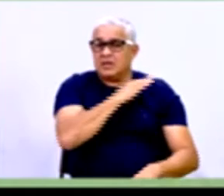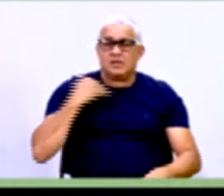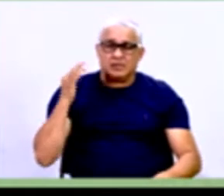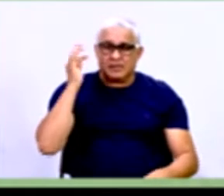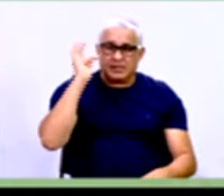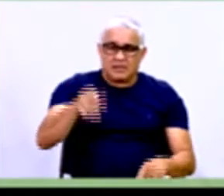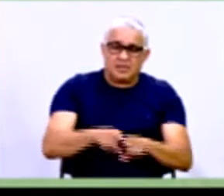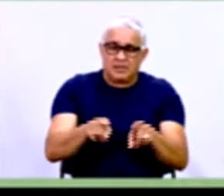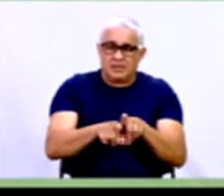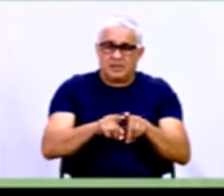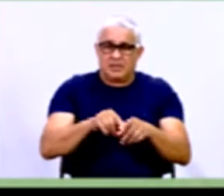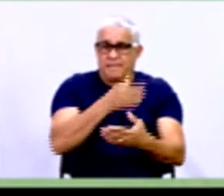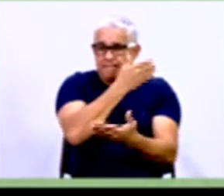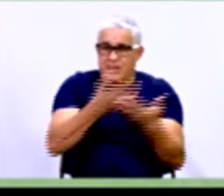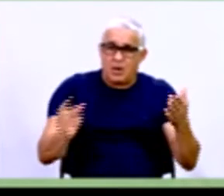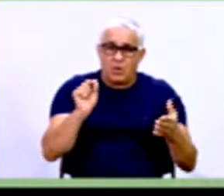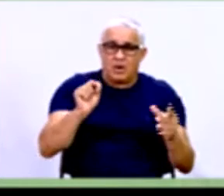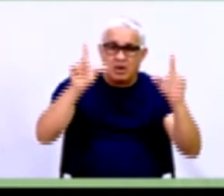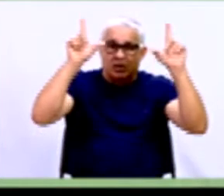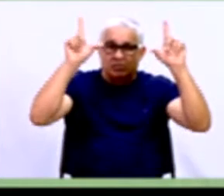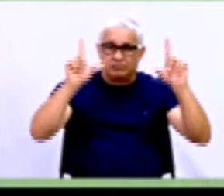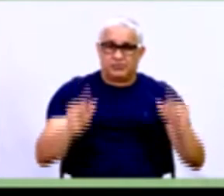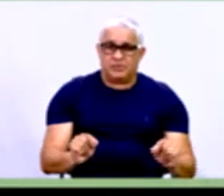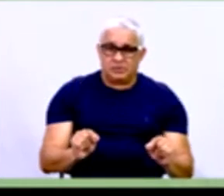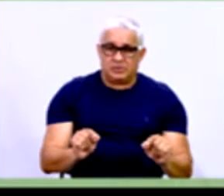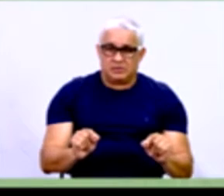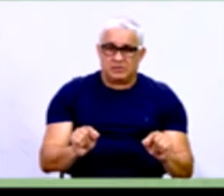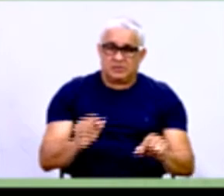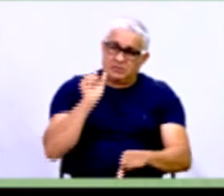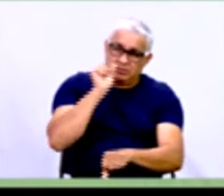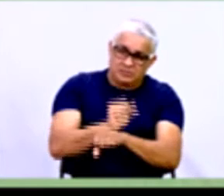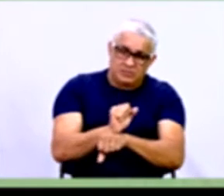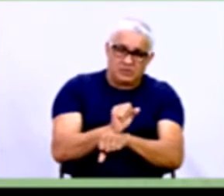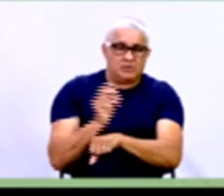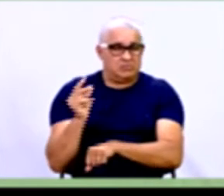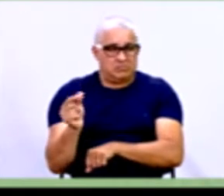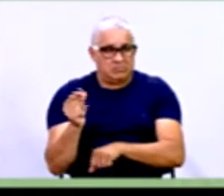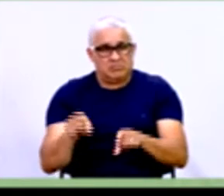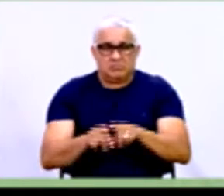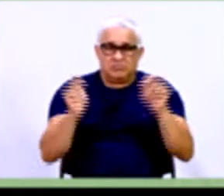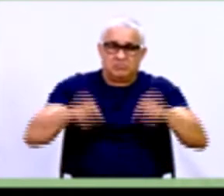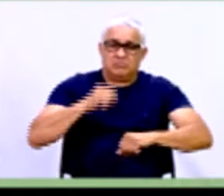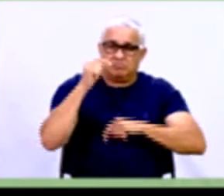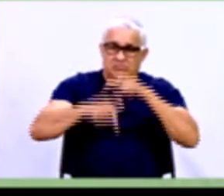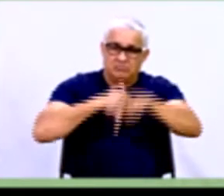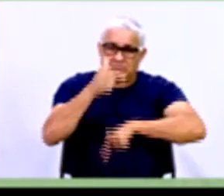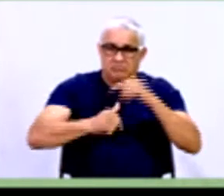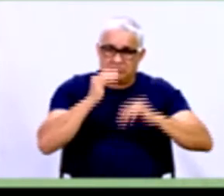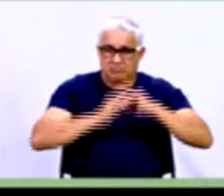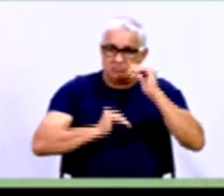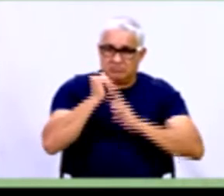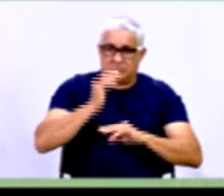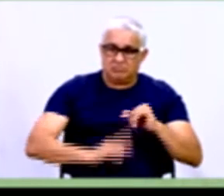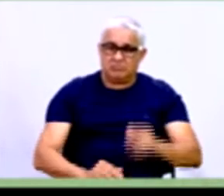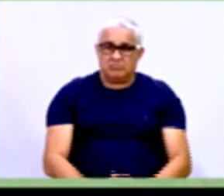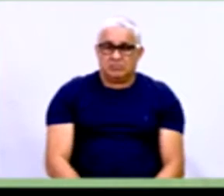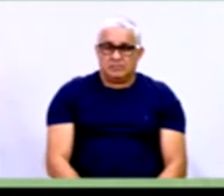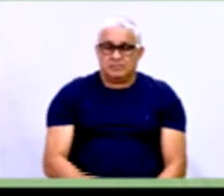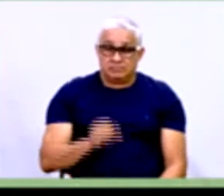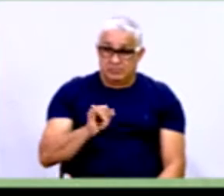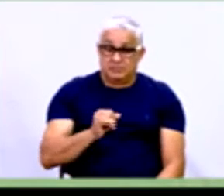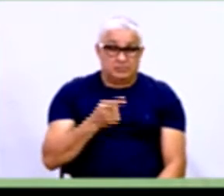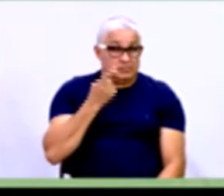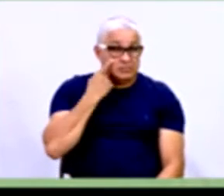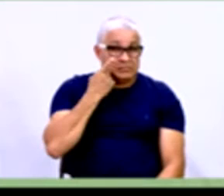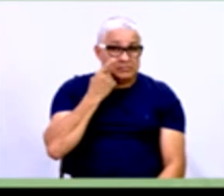ou perda ou redução permanente ou temporária da capacidade para o trabalho. Veja bem, se você for ver lá